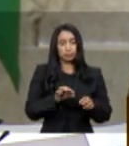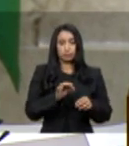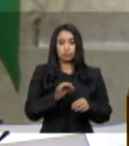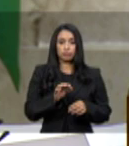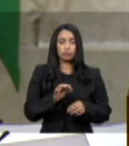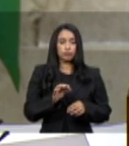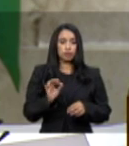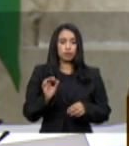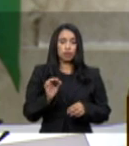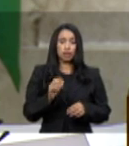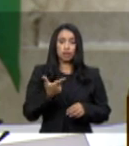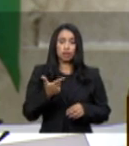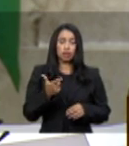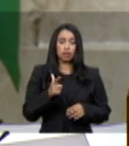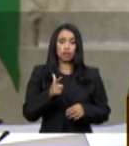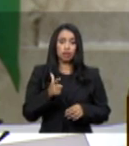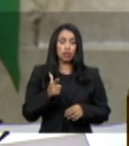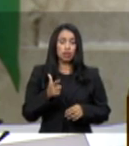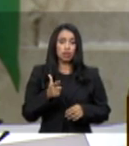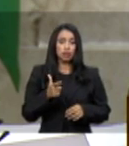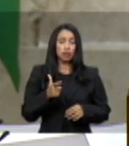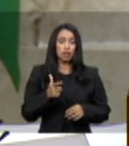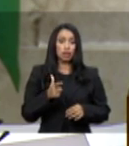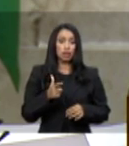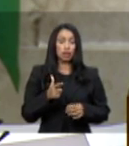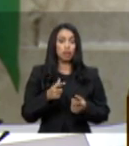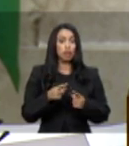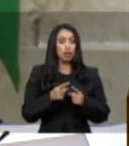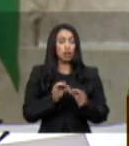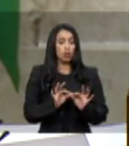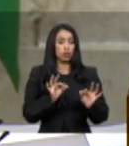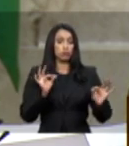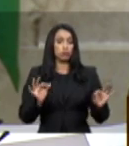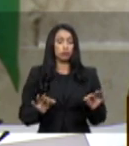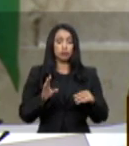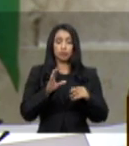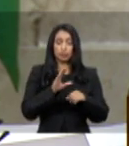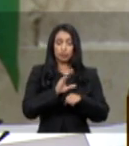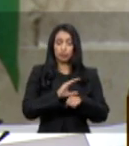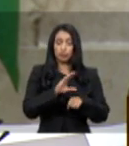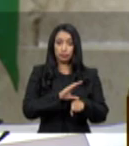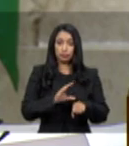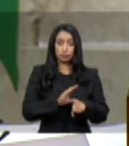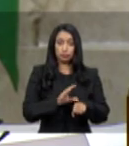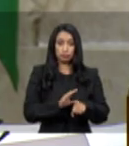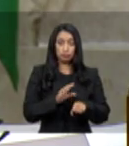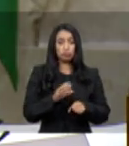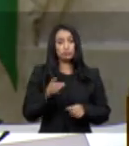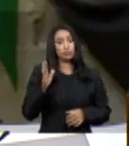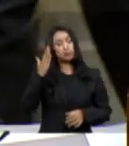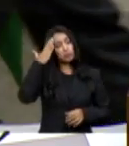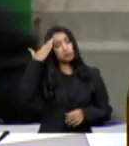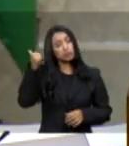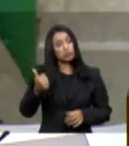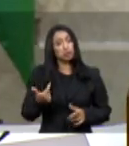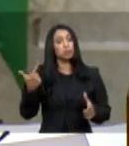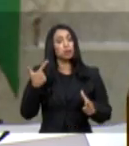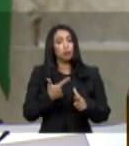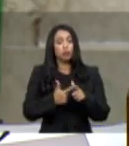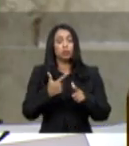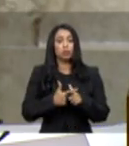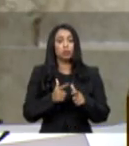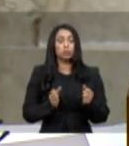chegou a meta da constituição e não significa dizer que a erupção desta